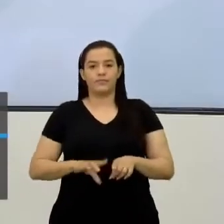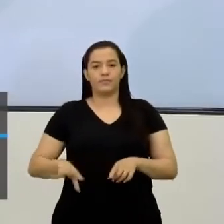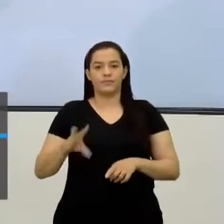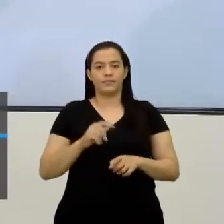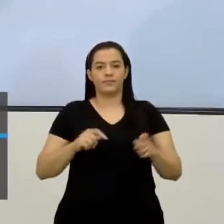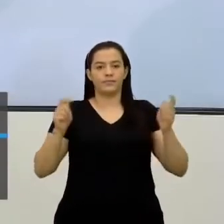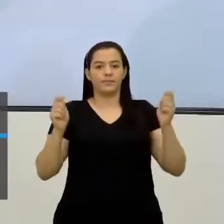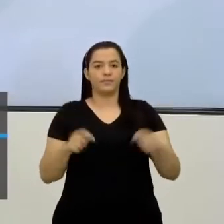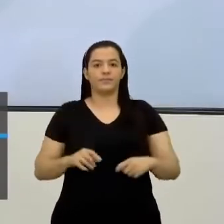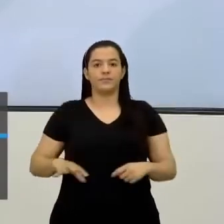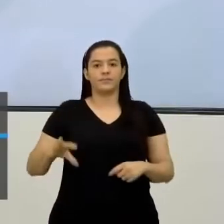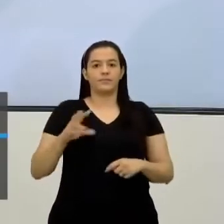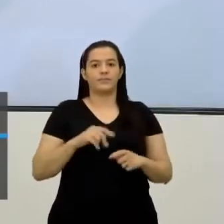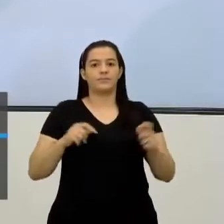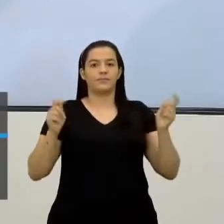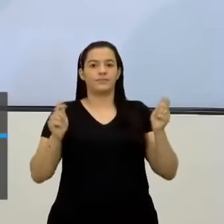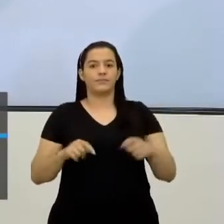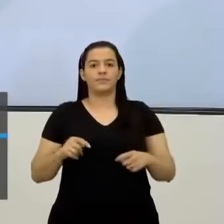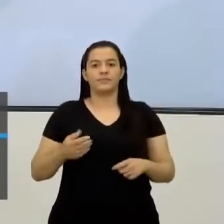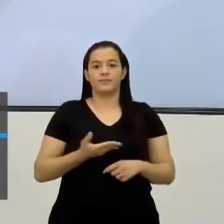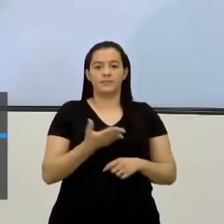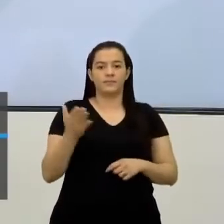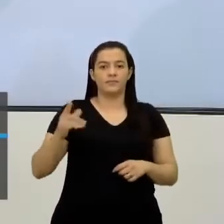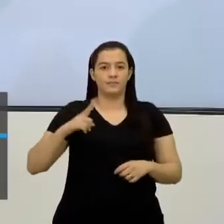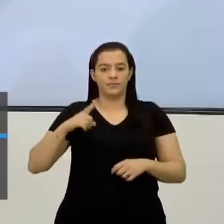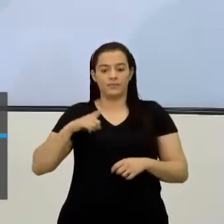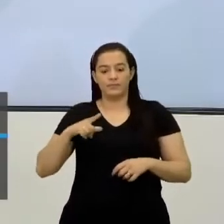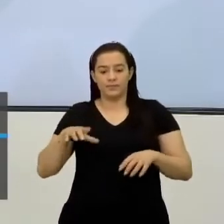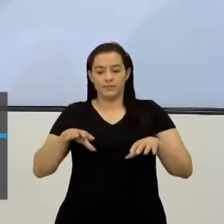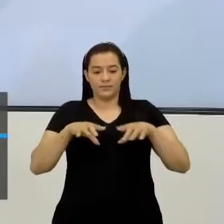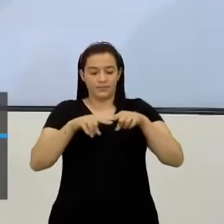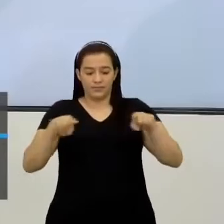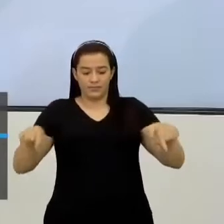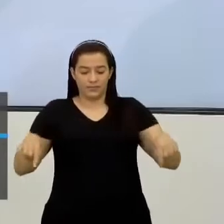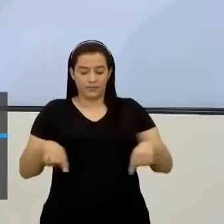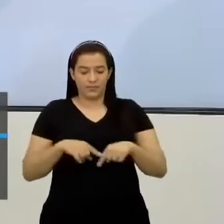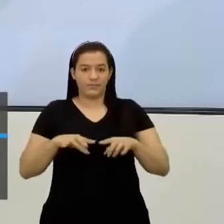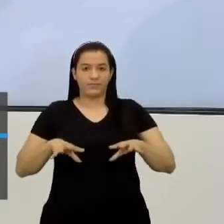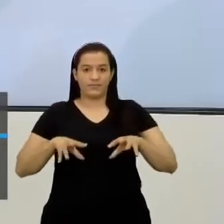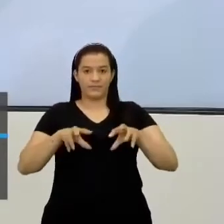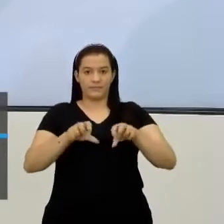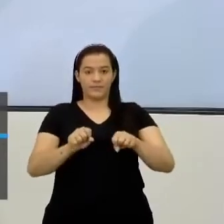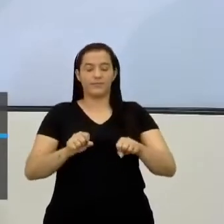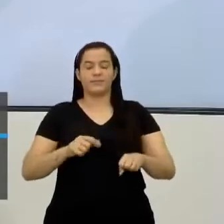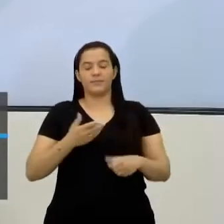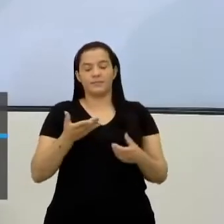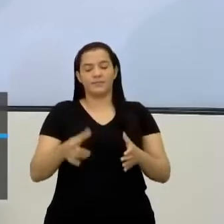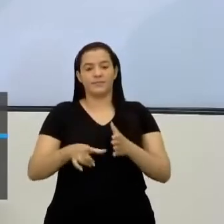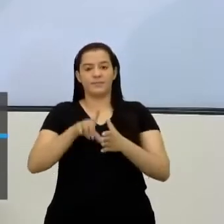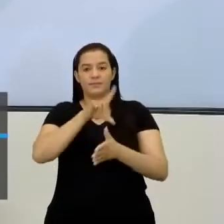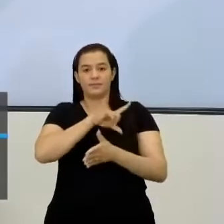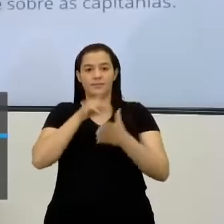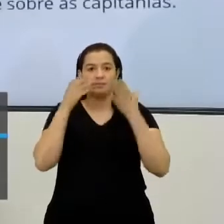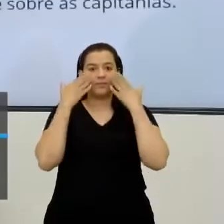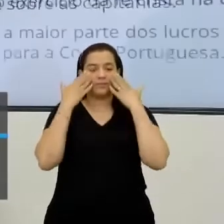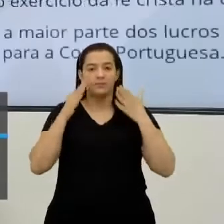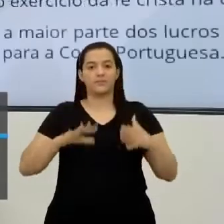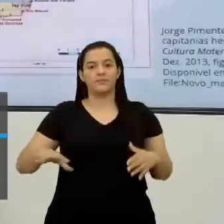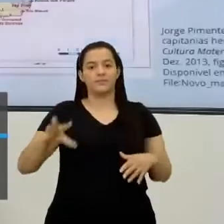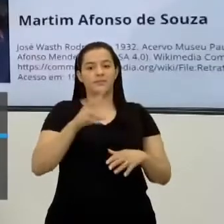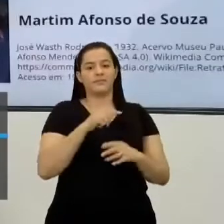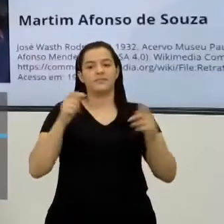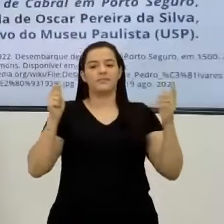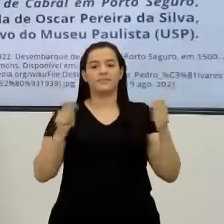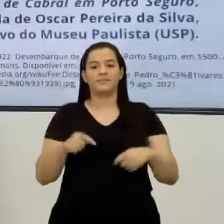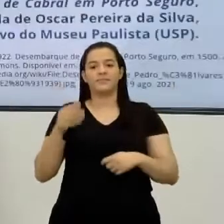gente precisa agora organizar esse território. Antes de organizar o território, eu vou mostrar uma coisa para vocês, quer ver? Eu vou deixar